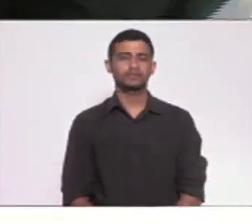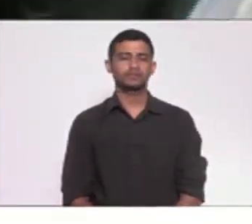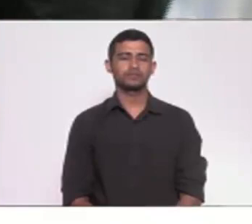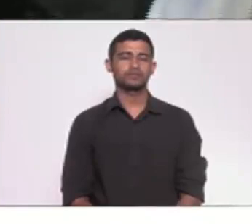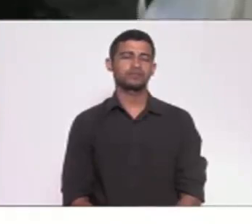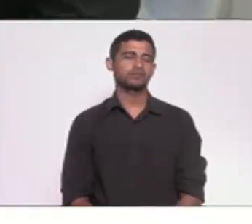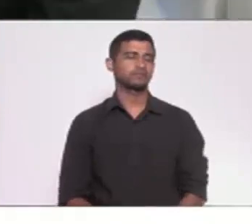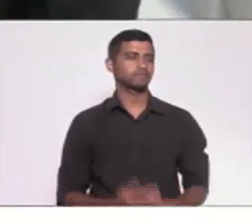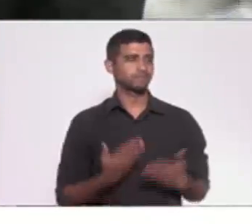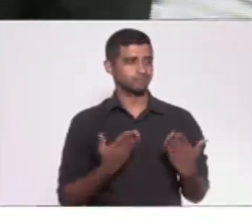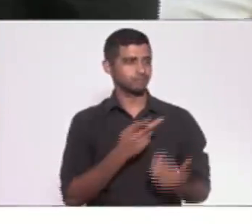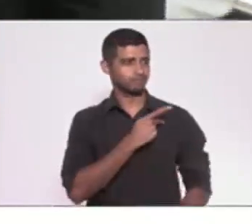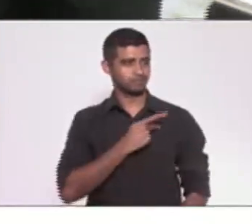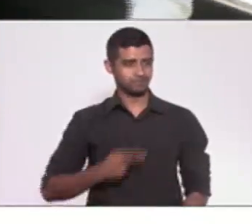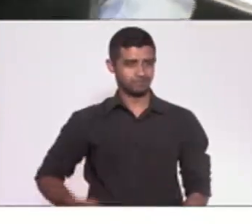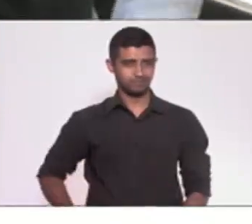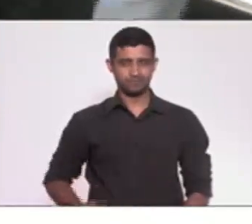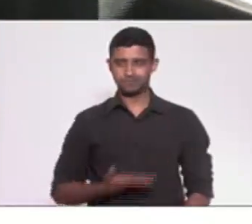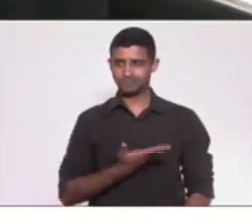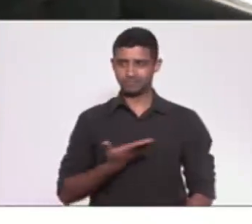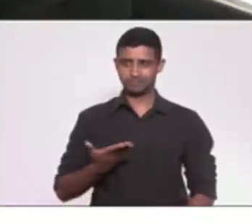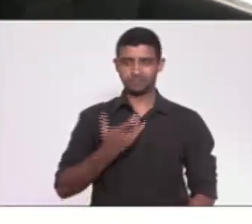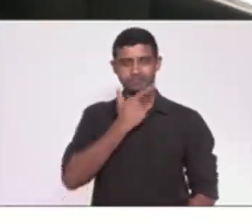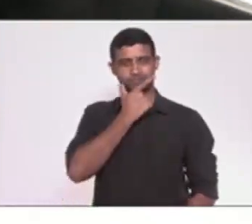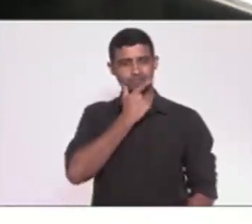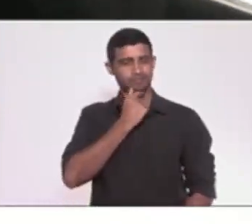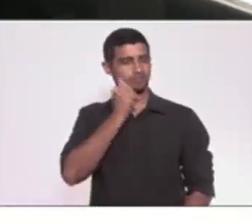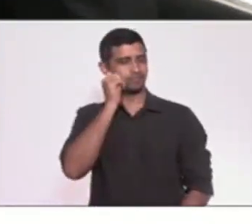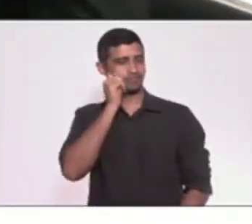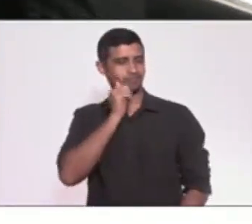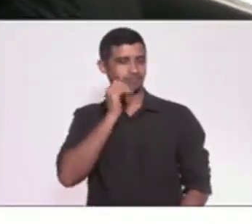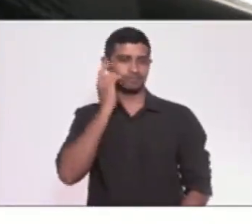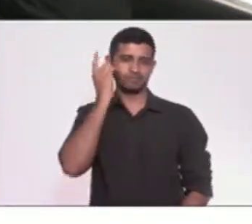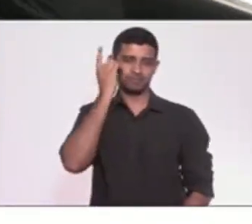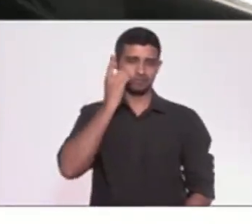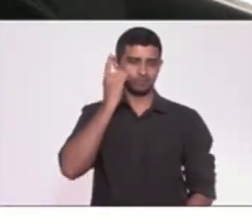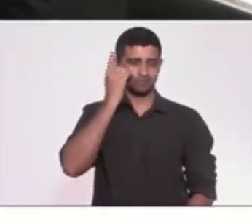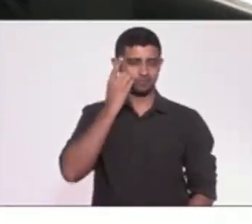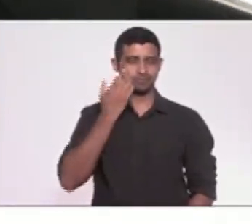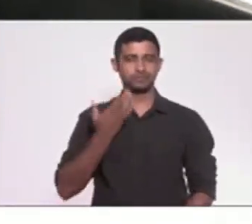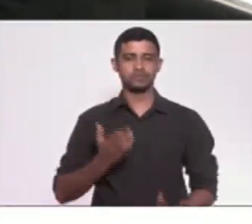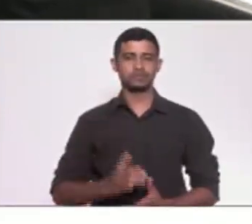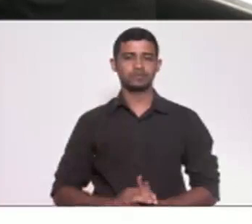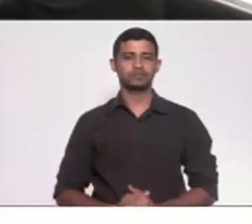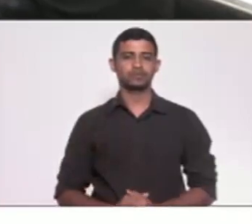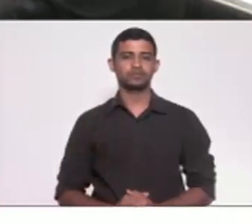Senhor presidente, senhoras deputadas, senhores deputados,